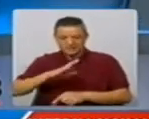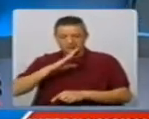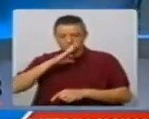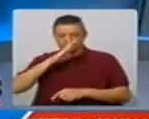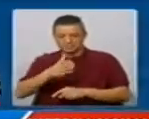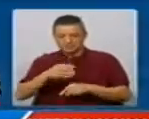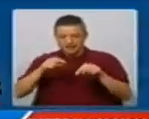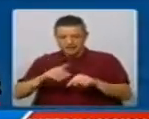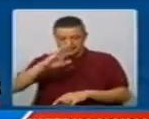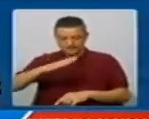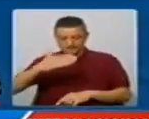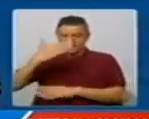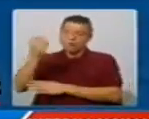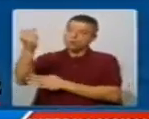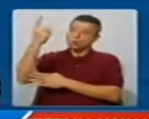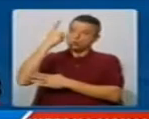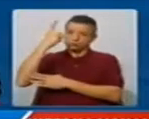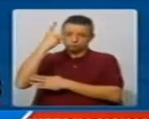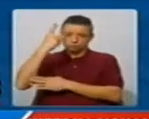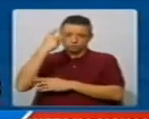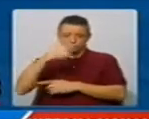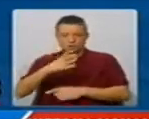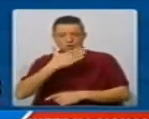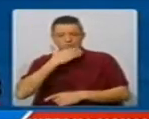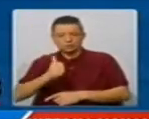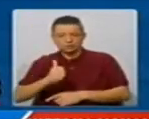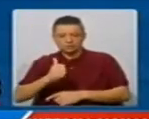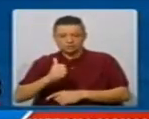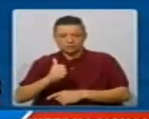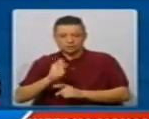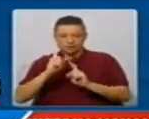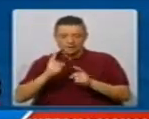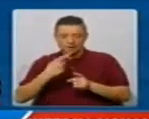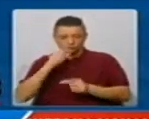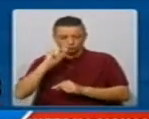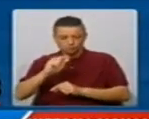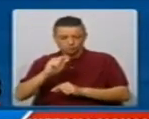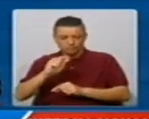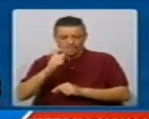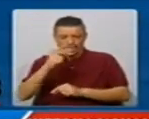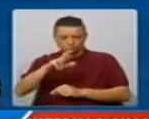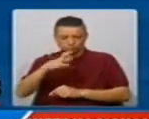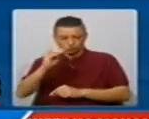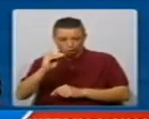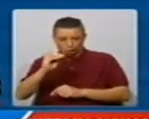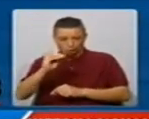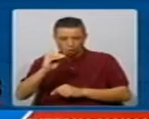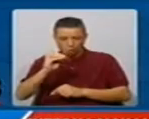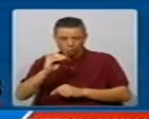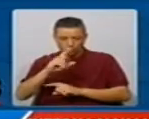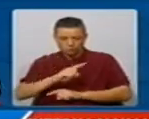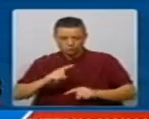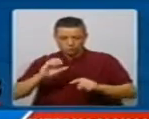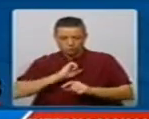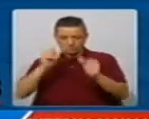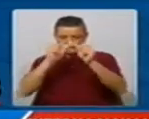efetivamente, esta primeira luz que nós vamos falar tem o bonito nome de exozodiacal. Exo diz logo que certamente não será do nosso